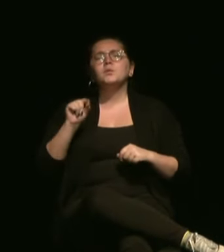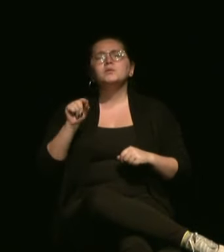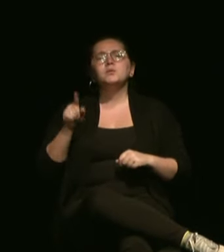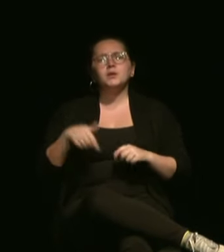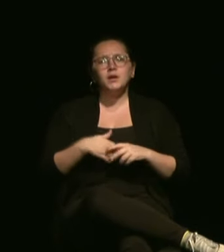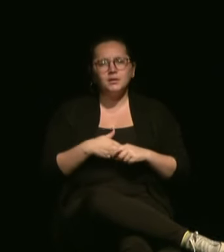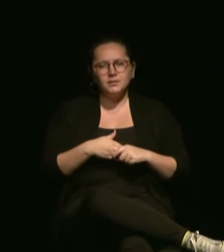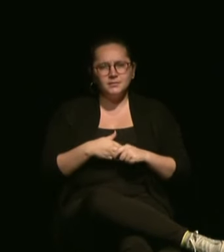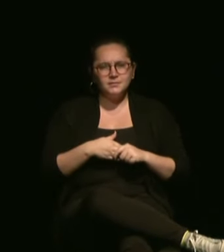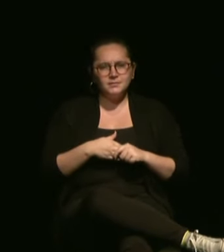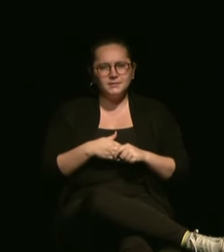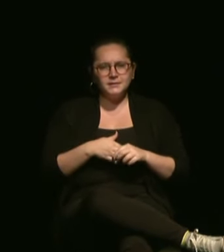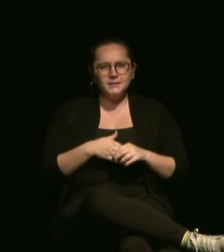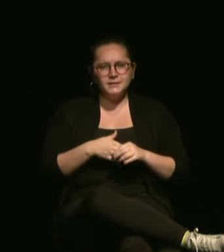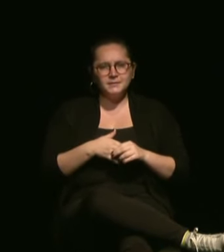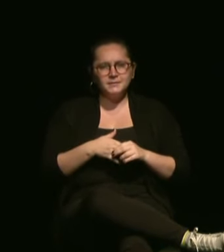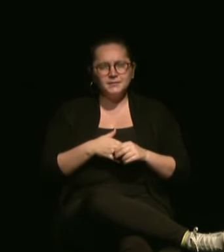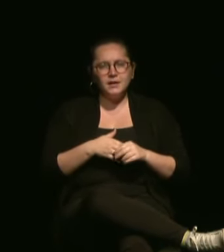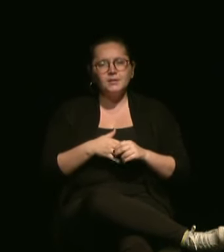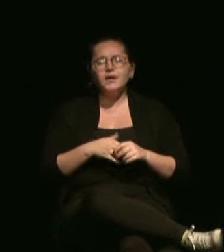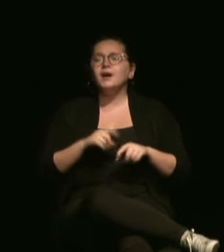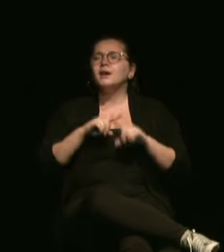só tudo.